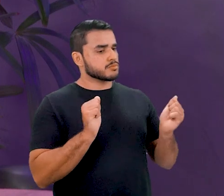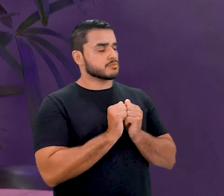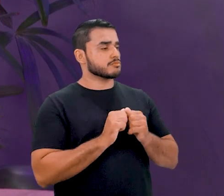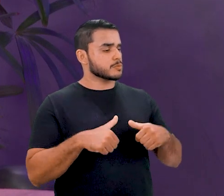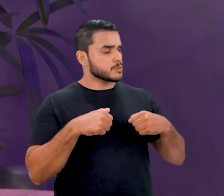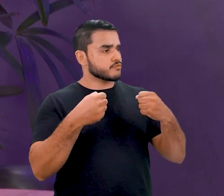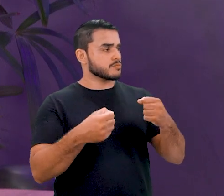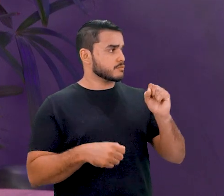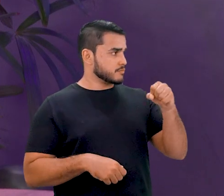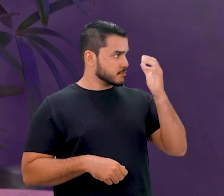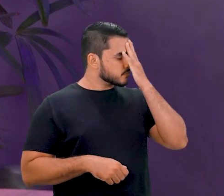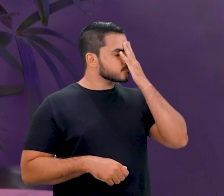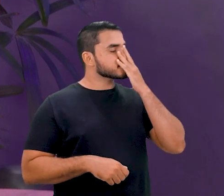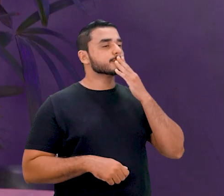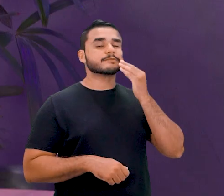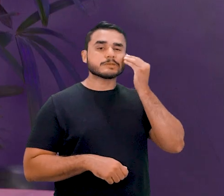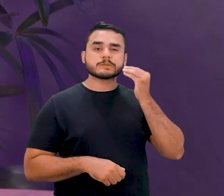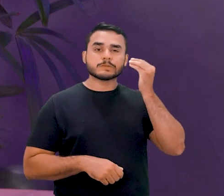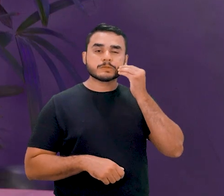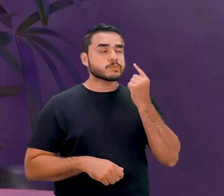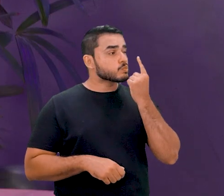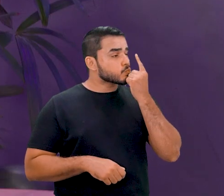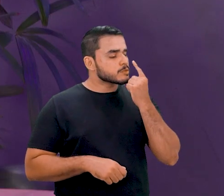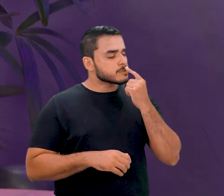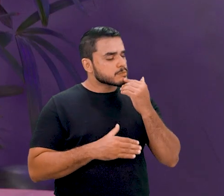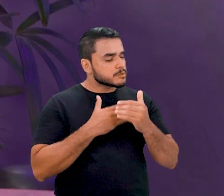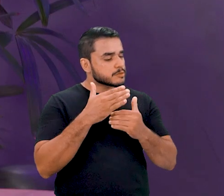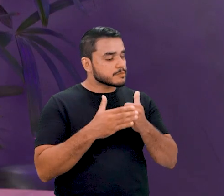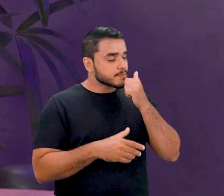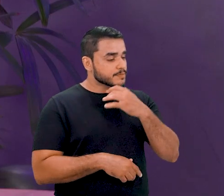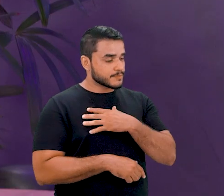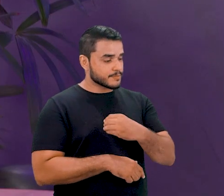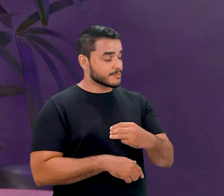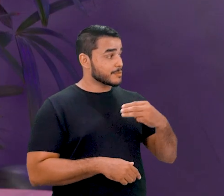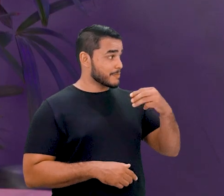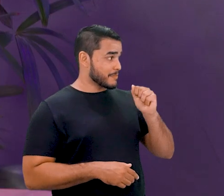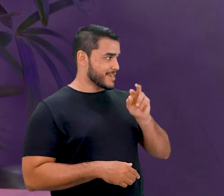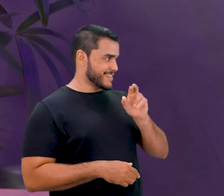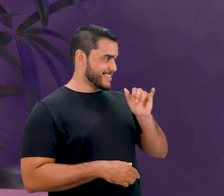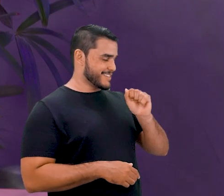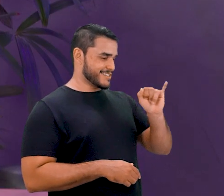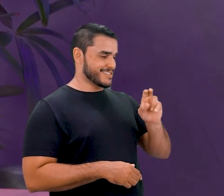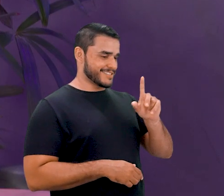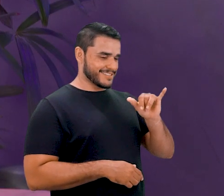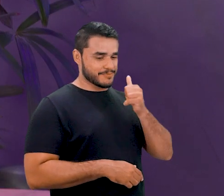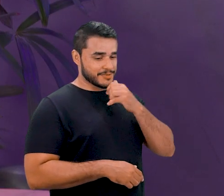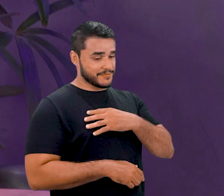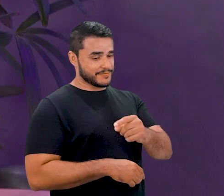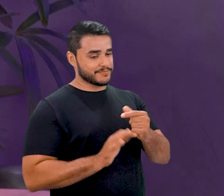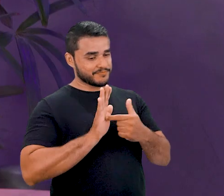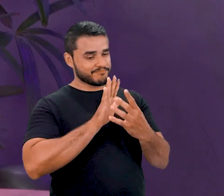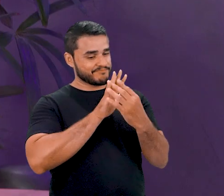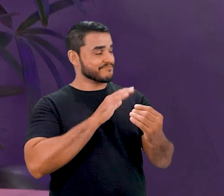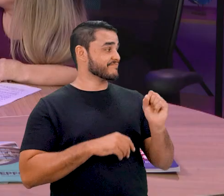Exatamente. Então, eu acho que se eu conseguir plantar uma sementinha aí na Maria Júlia, vai ser muito importante para mim. E quem você